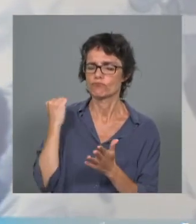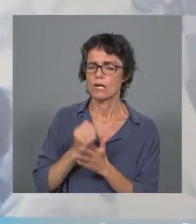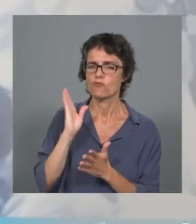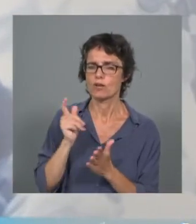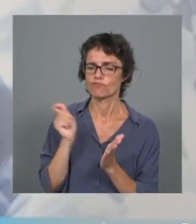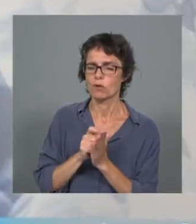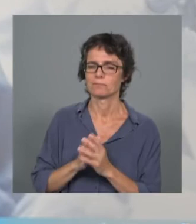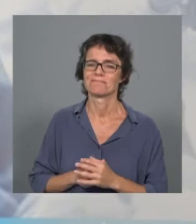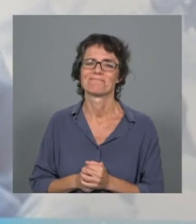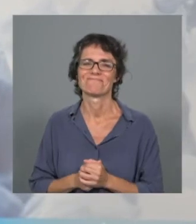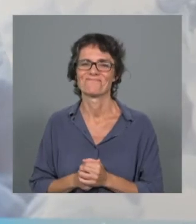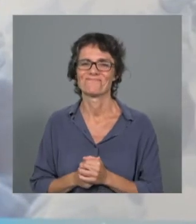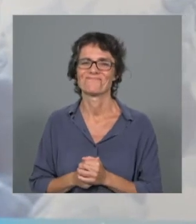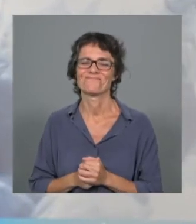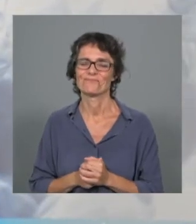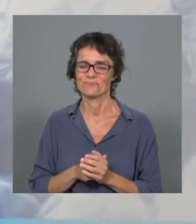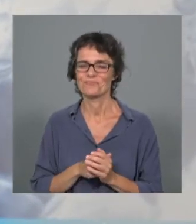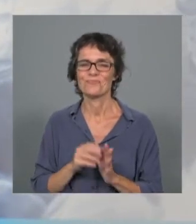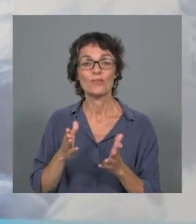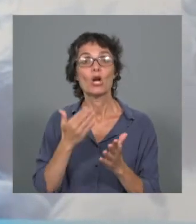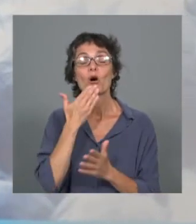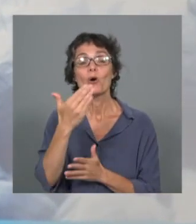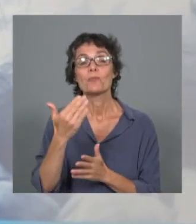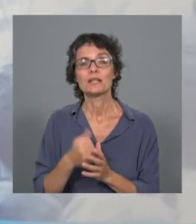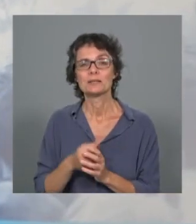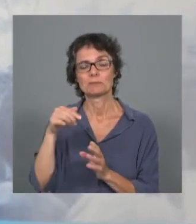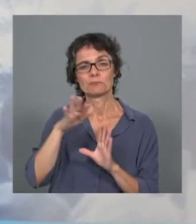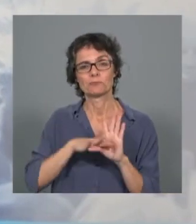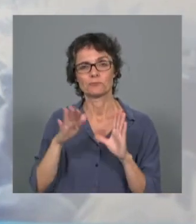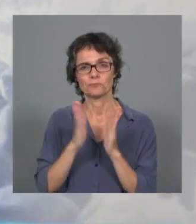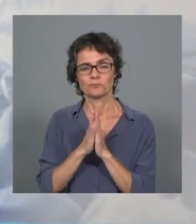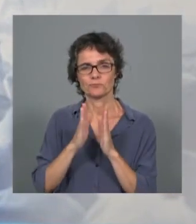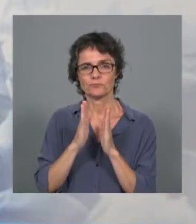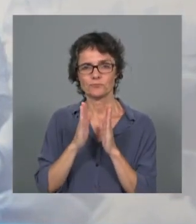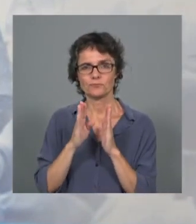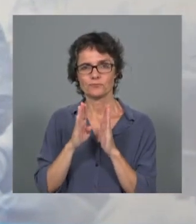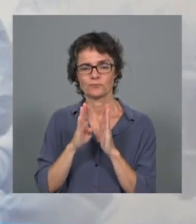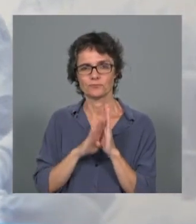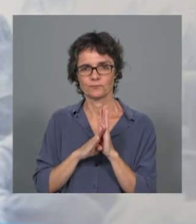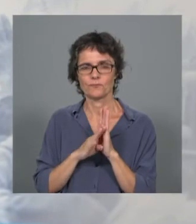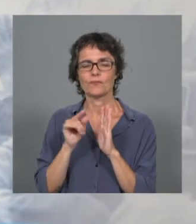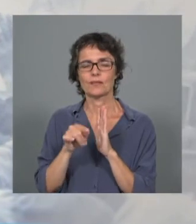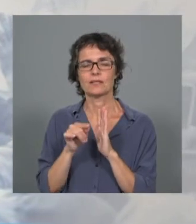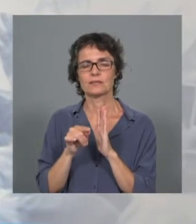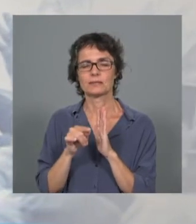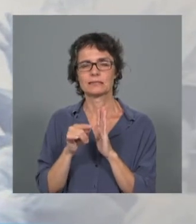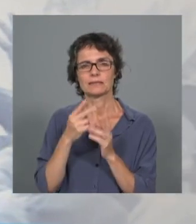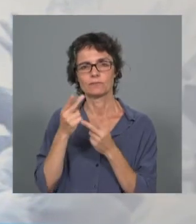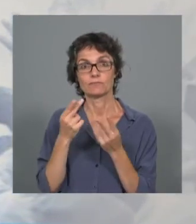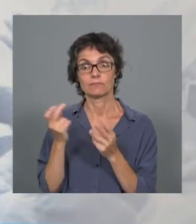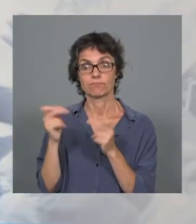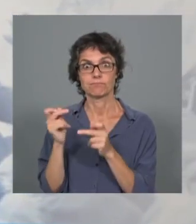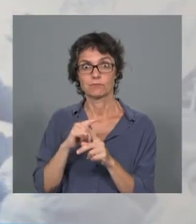então essa promessa. Isabel Figueiredo, obrigado por ter estado aqui no programa Eclésia. A esta análise a acontecimentos do ano,